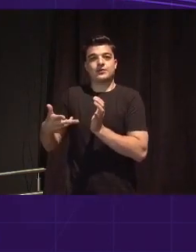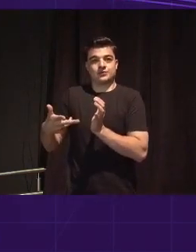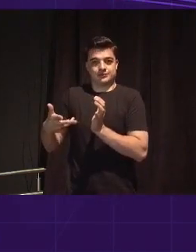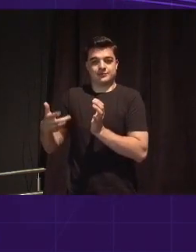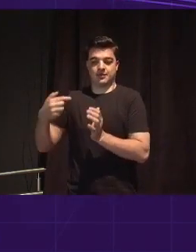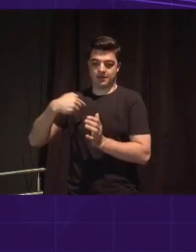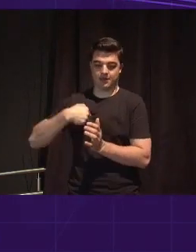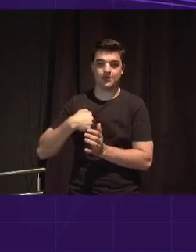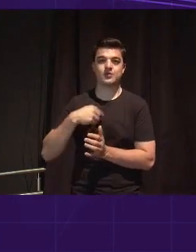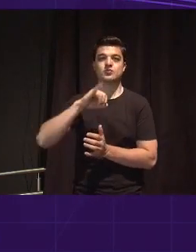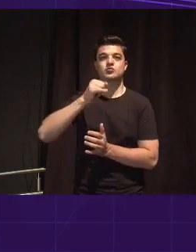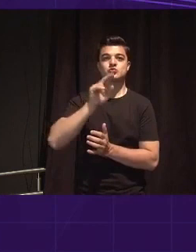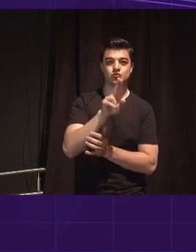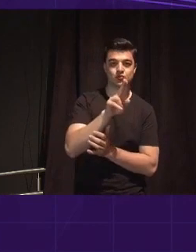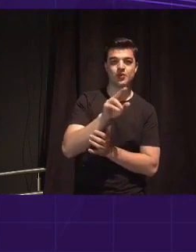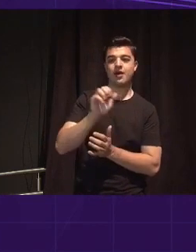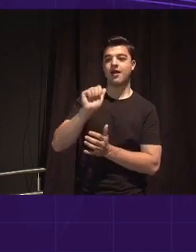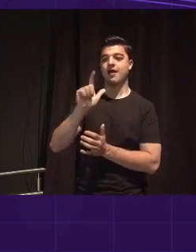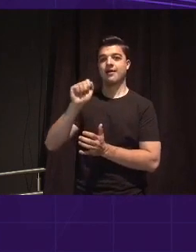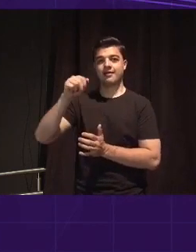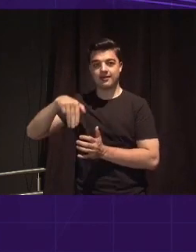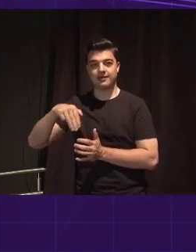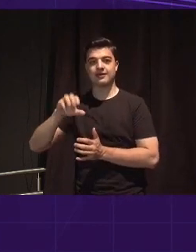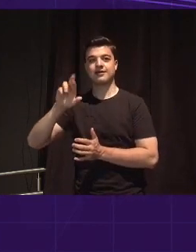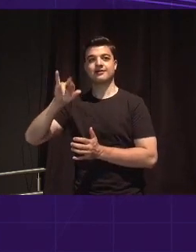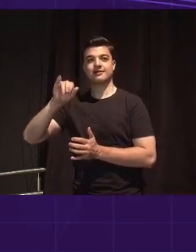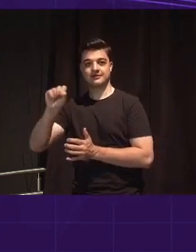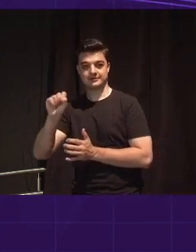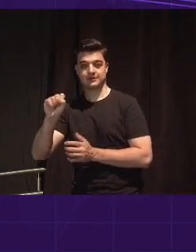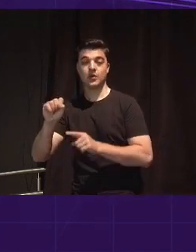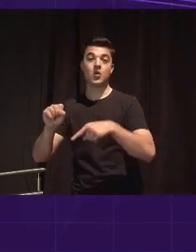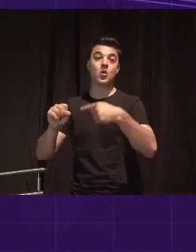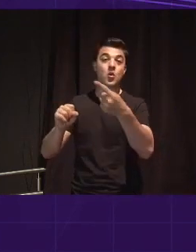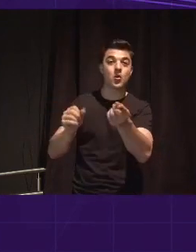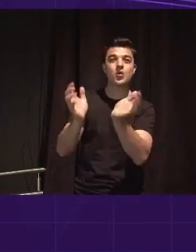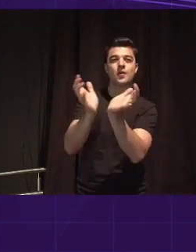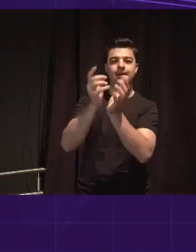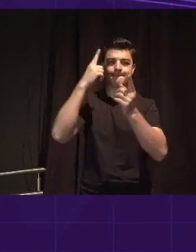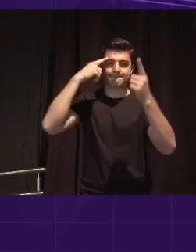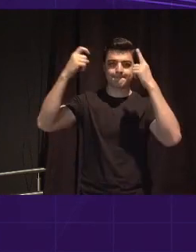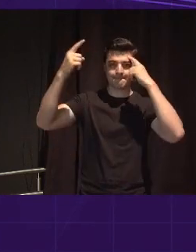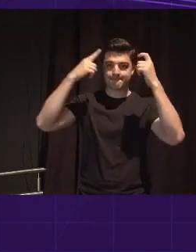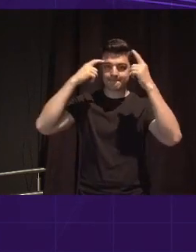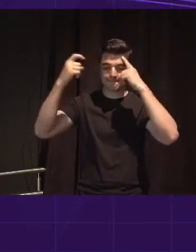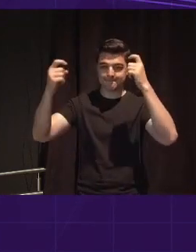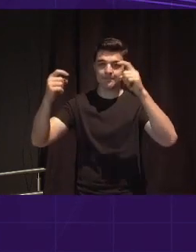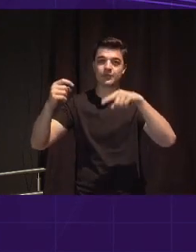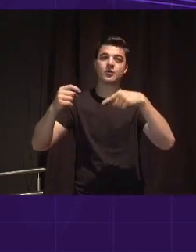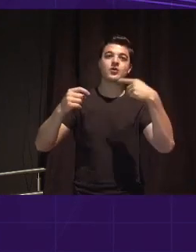e o Cris. Temos o Gui e o Igor, que são da área de Insights, e a Karine e a Mara, que são da área de Enablement.